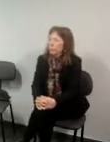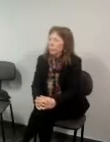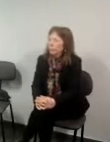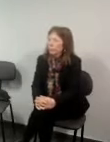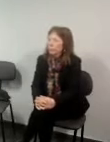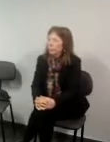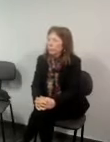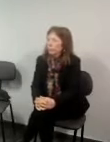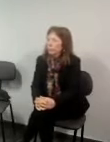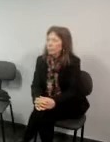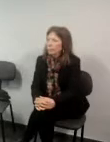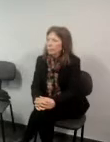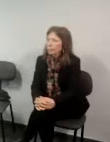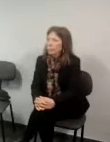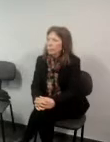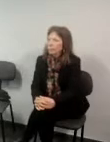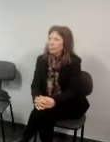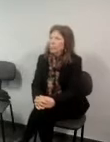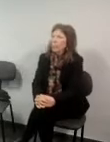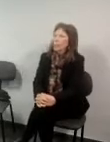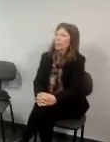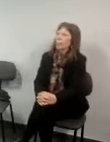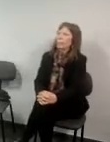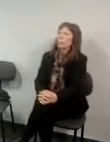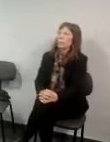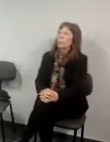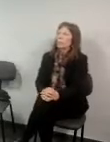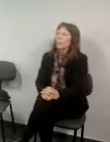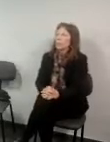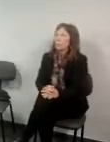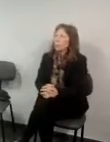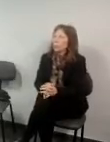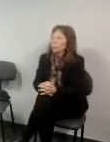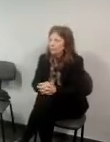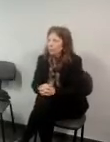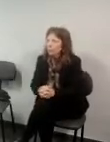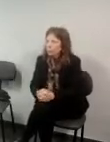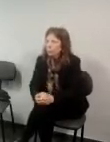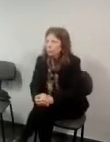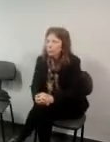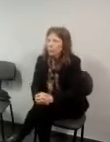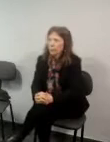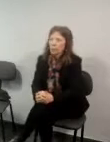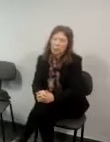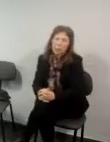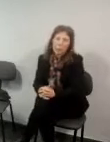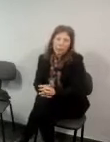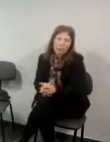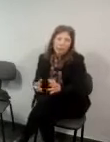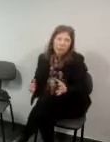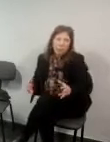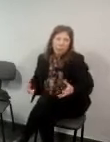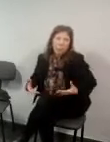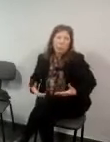Faz fígado e do cérebro. Tem uma ligação muito grande com tudo. E ele no magnetismo é considerado um filtro, né? Porque